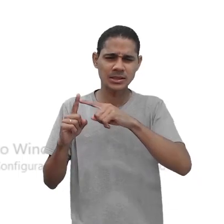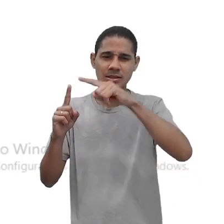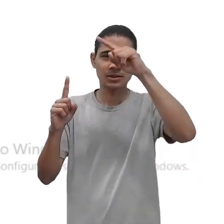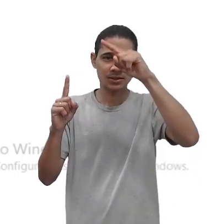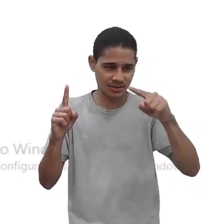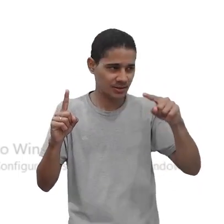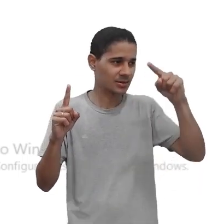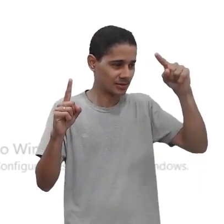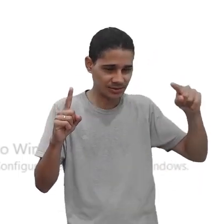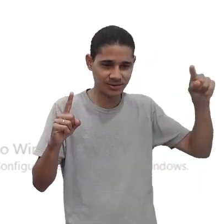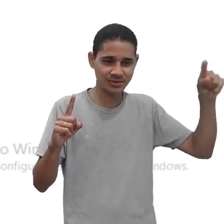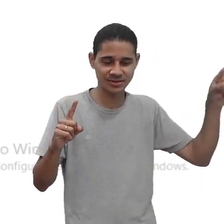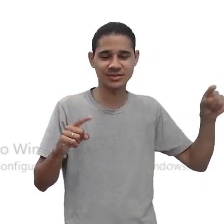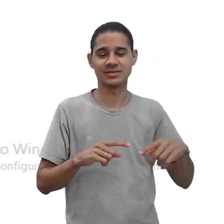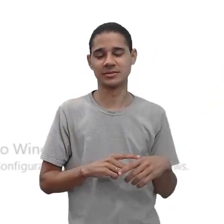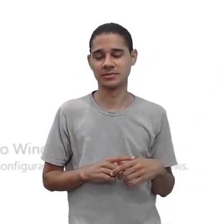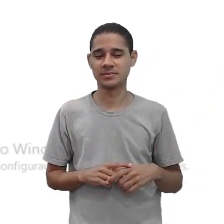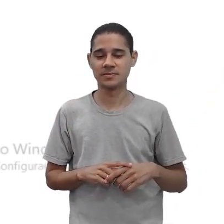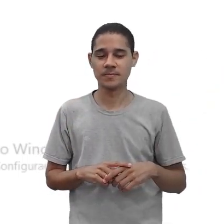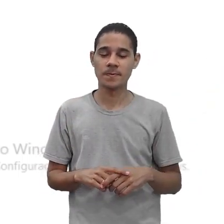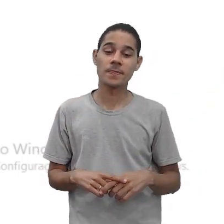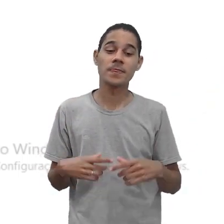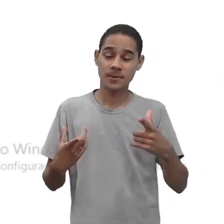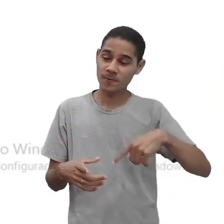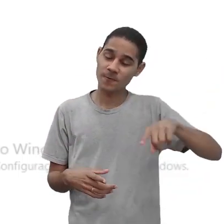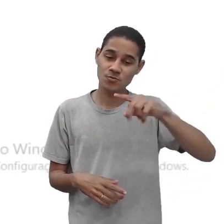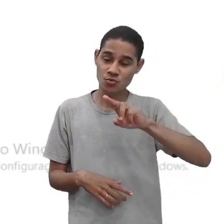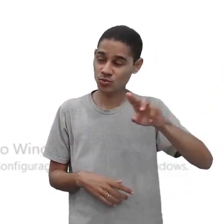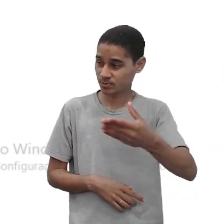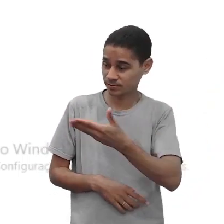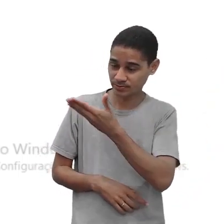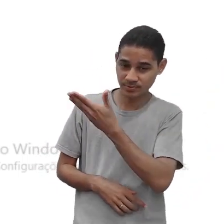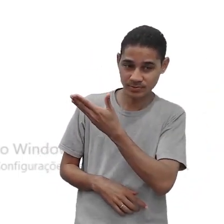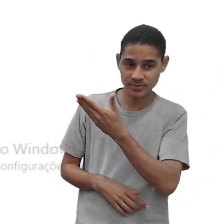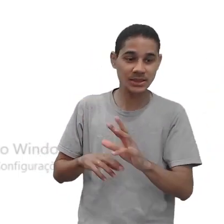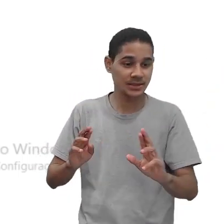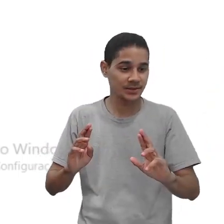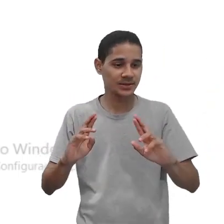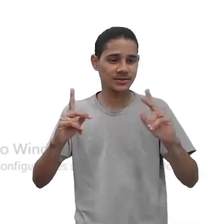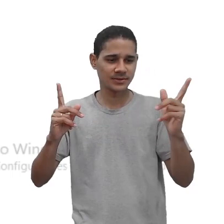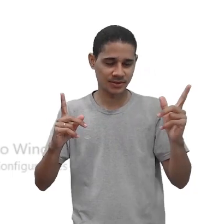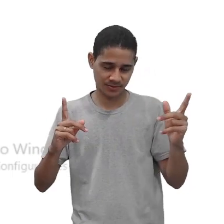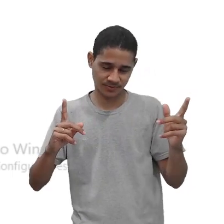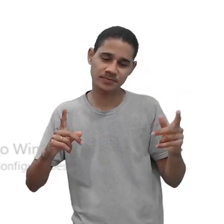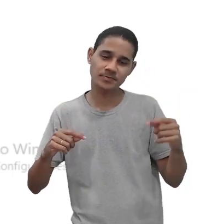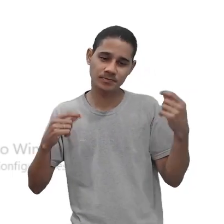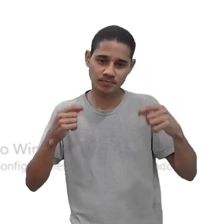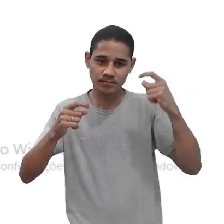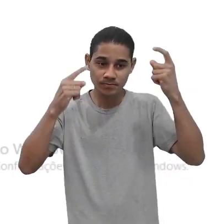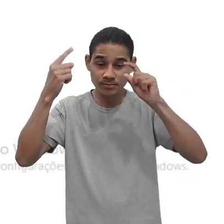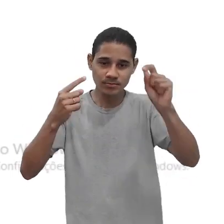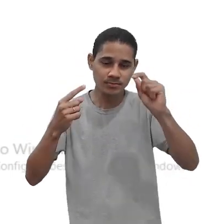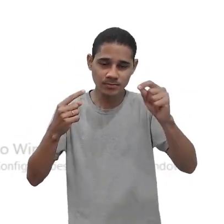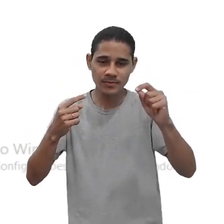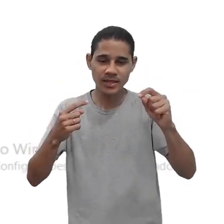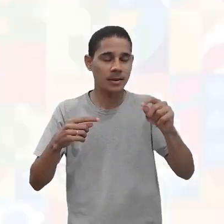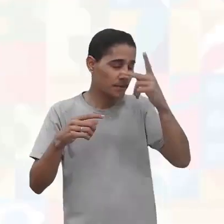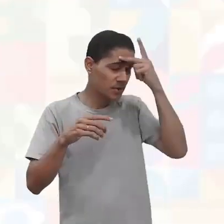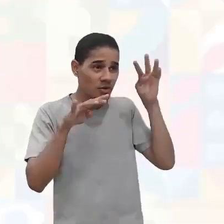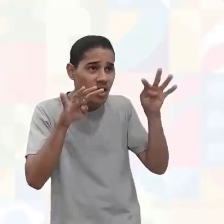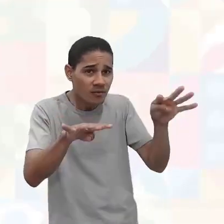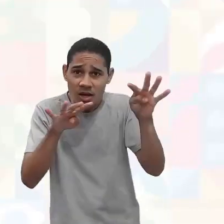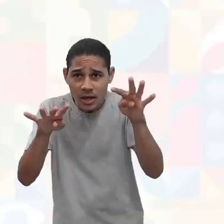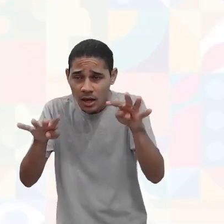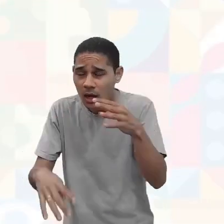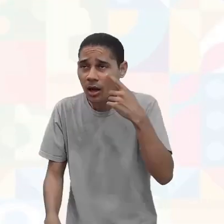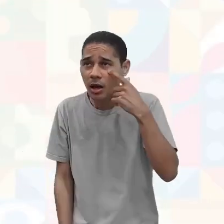diferenciada. Então, veja, quando a gente utiliza essas que são fora do padrão, a gente tem que ter a preocupação para não cansar a vista, né, daquela